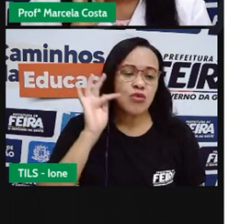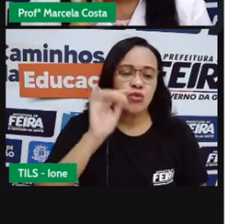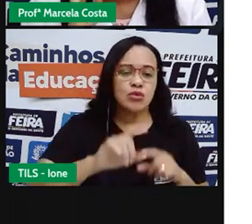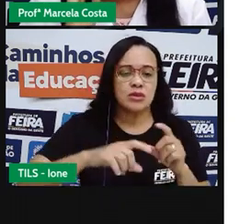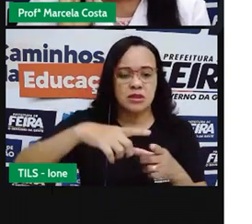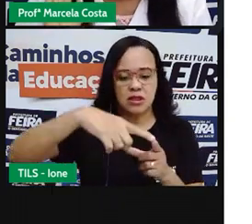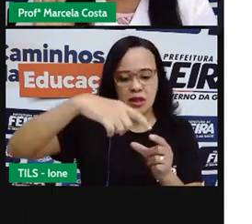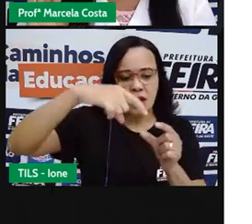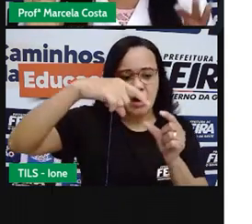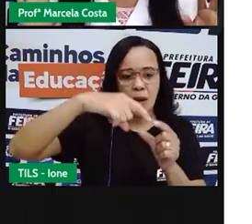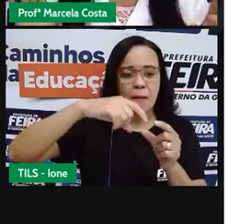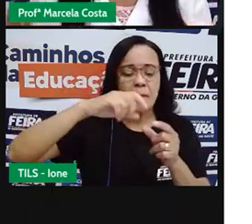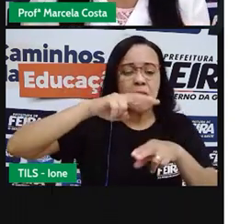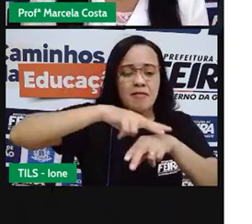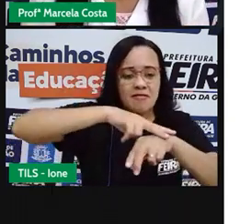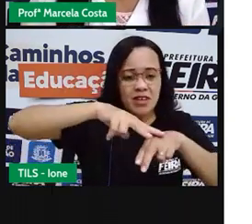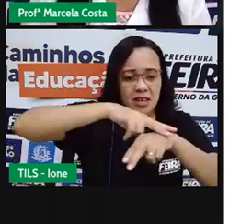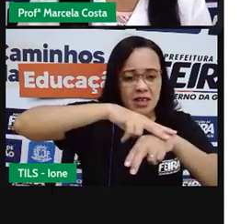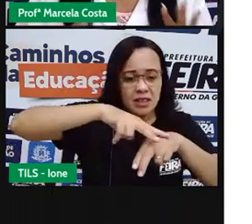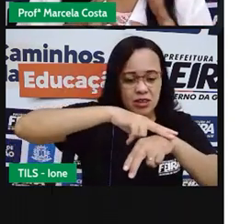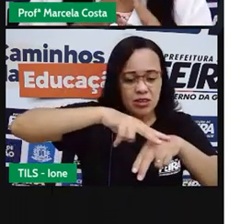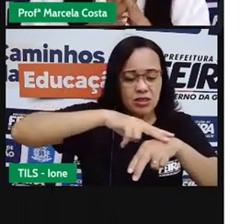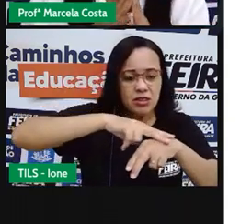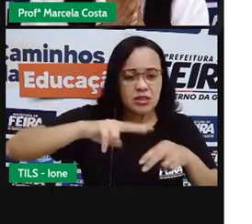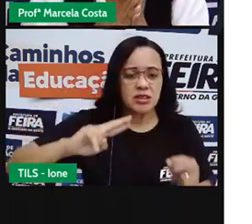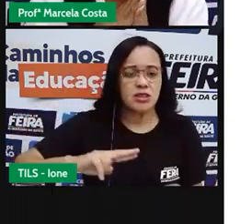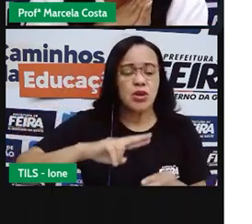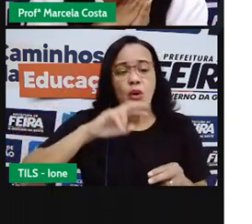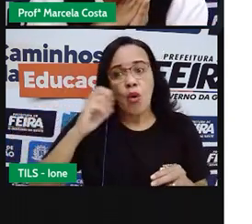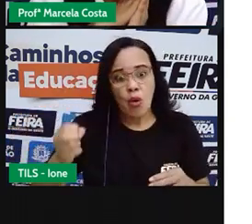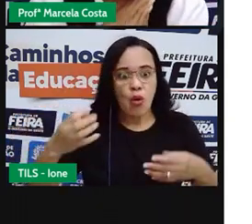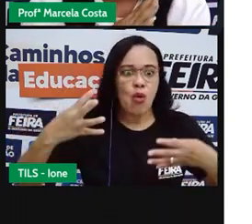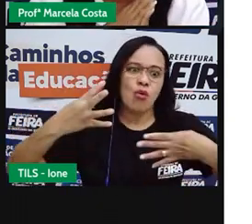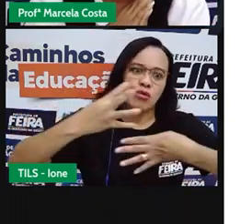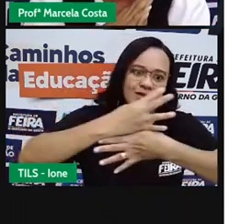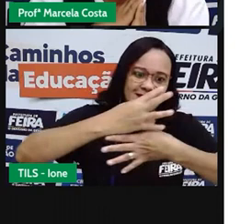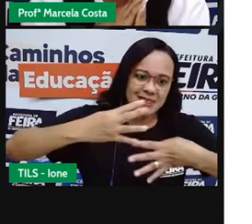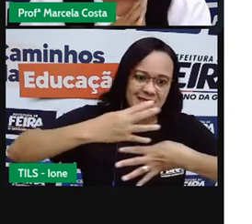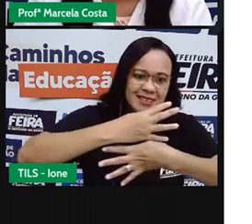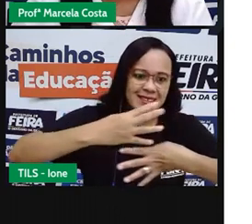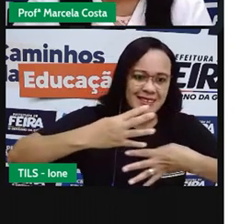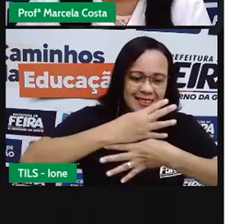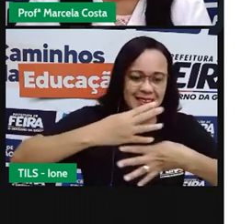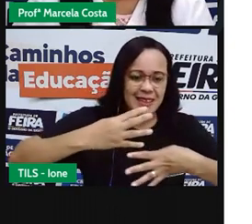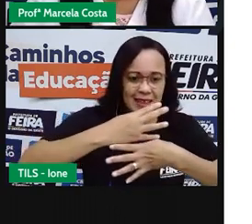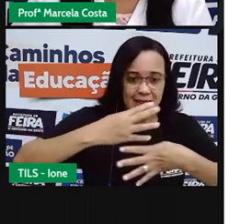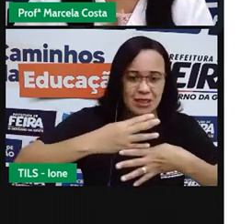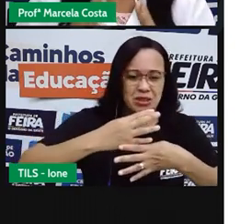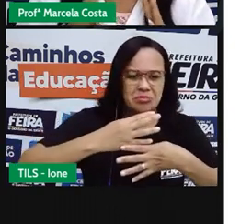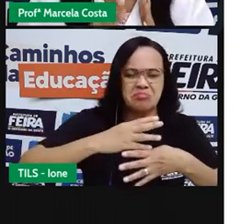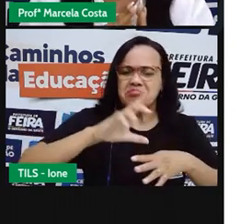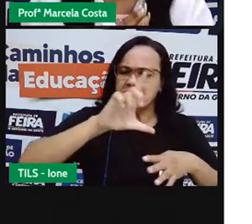Imagine aí uma cidade onde só existe abacate.